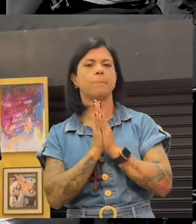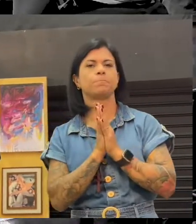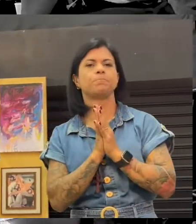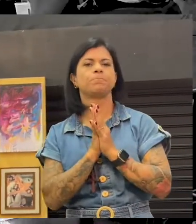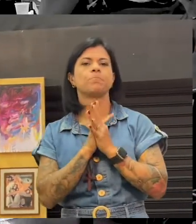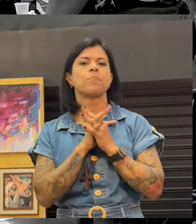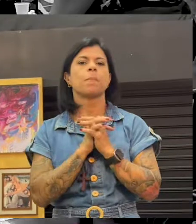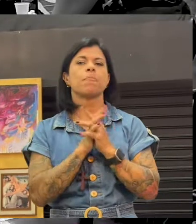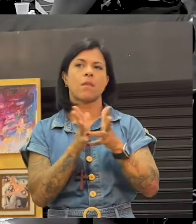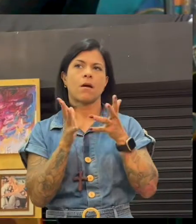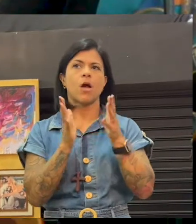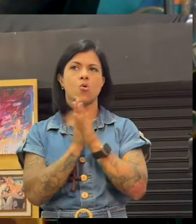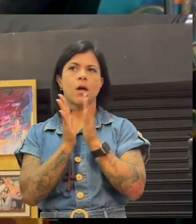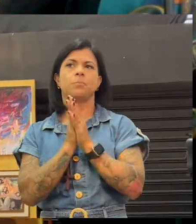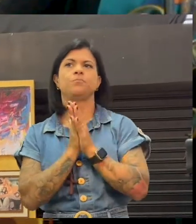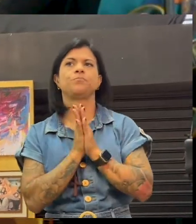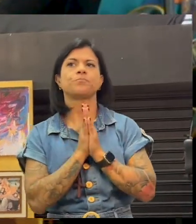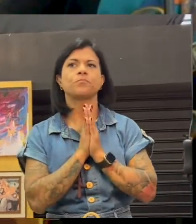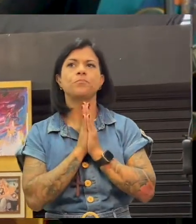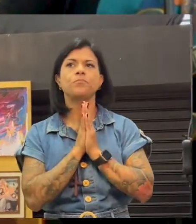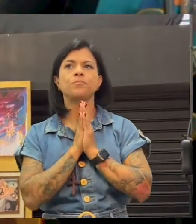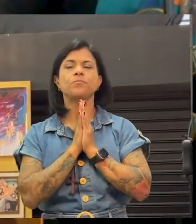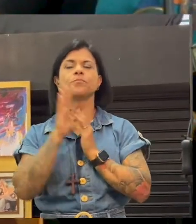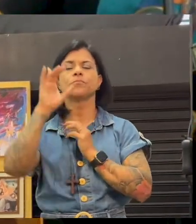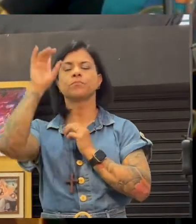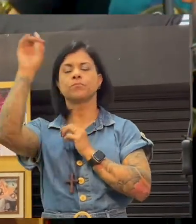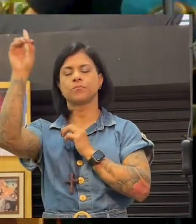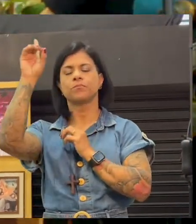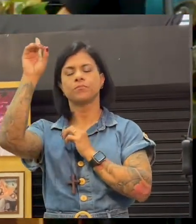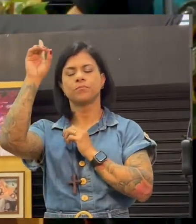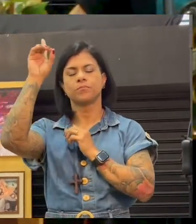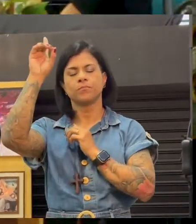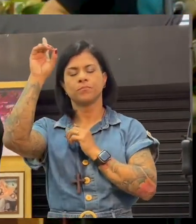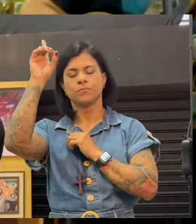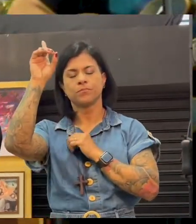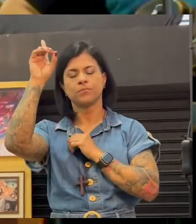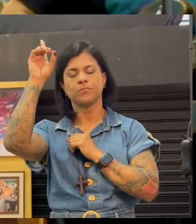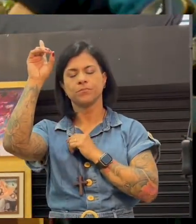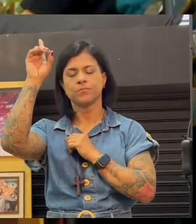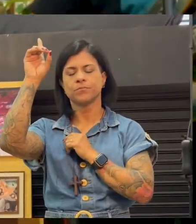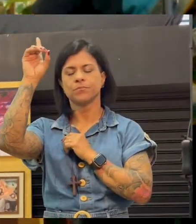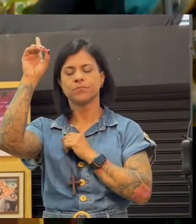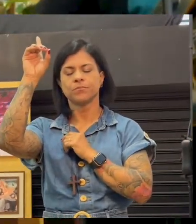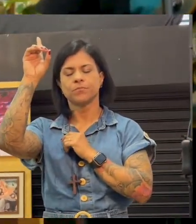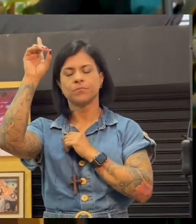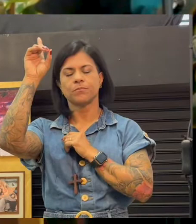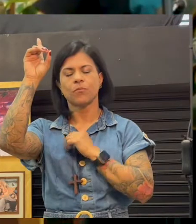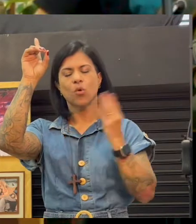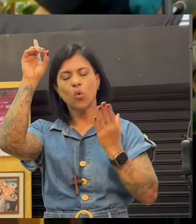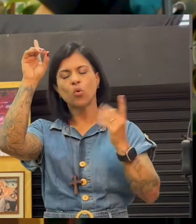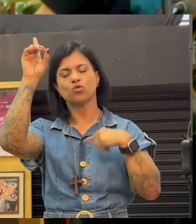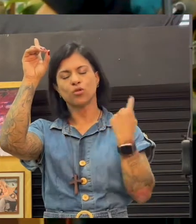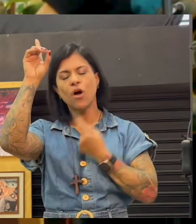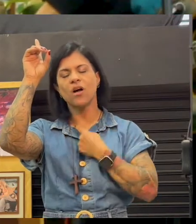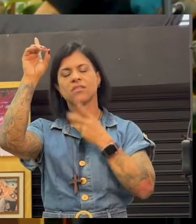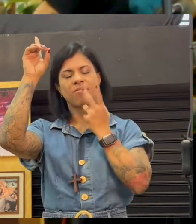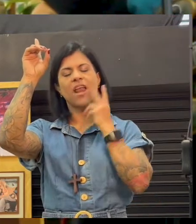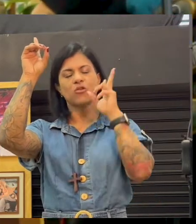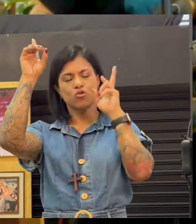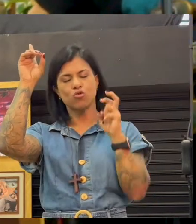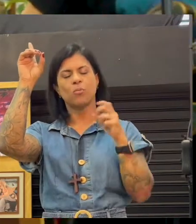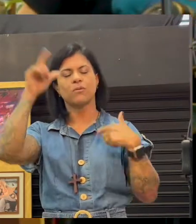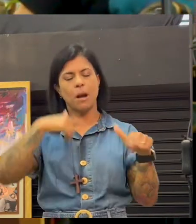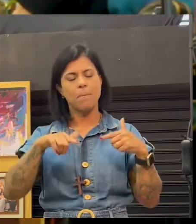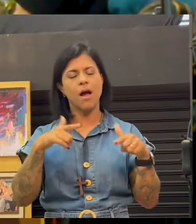Eu quero orar por você. Senhor Deus, que o que hoje ouvimos aqui, Pai, venha fazer morada em nosso